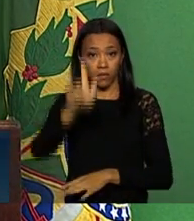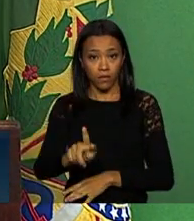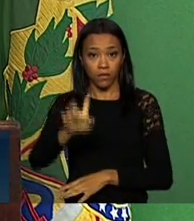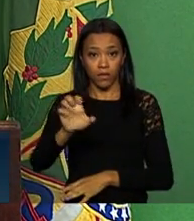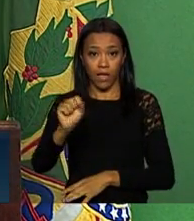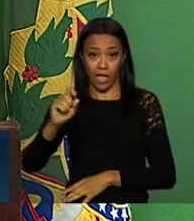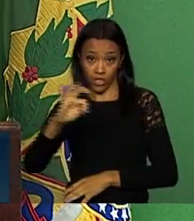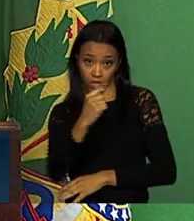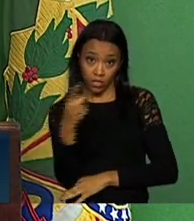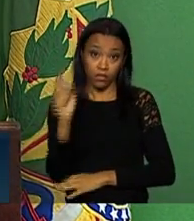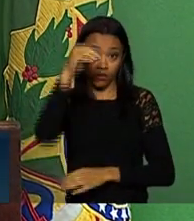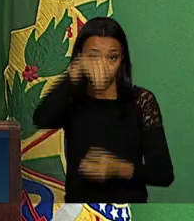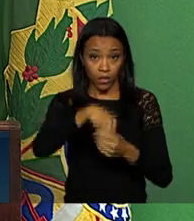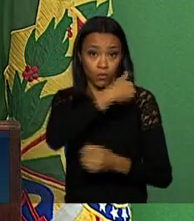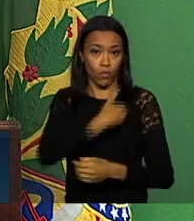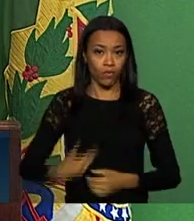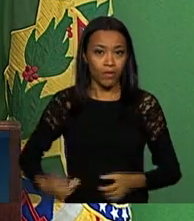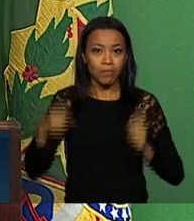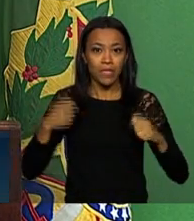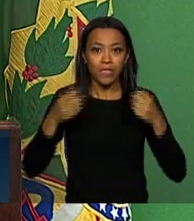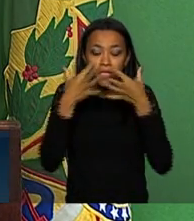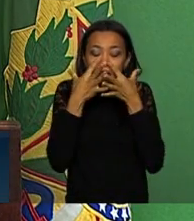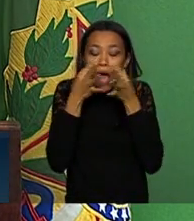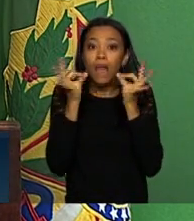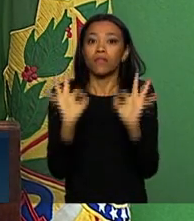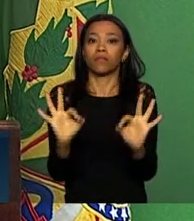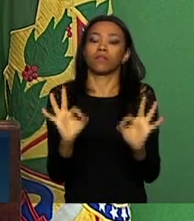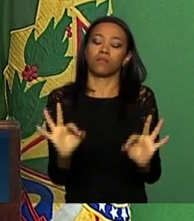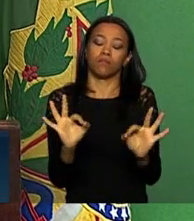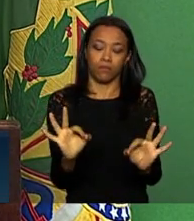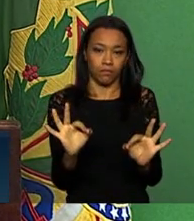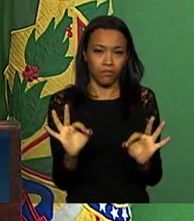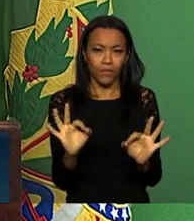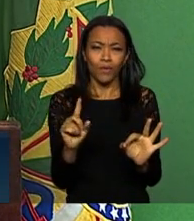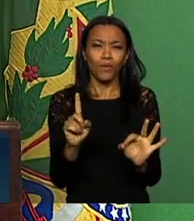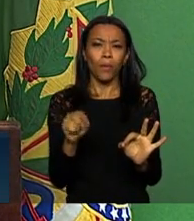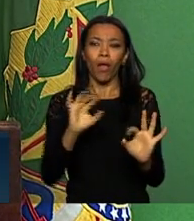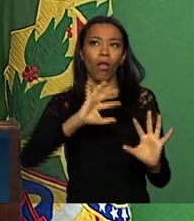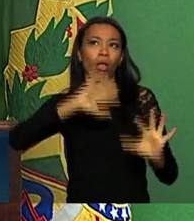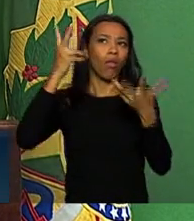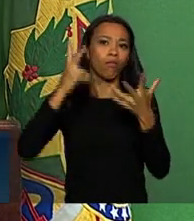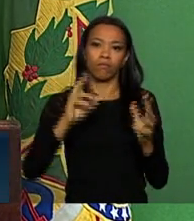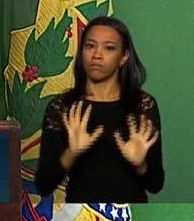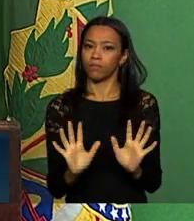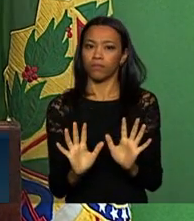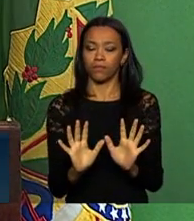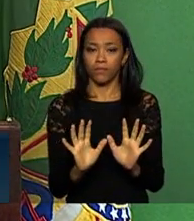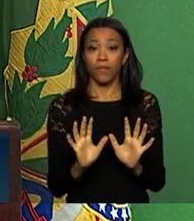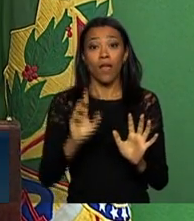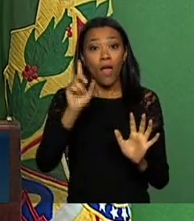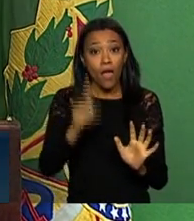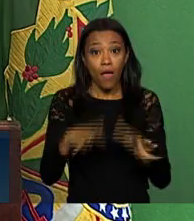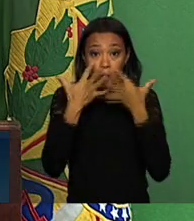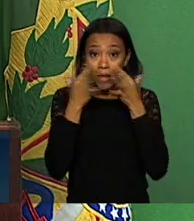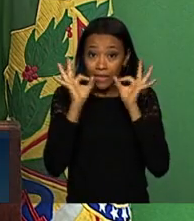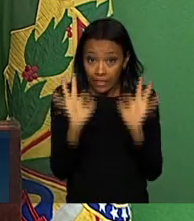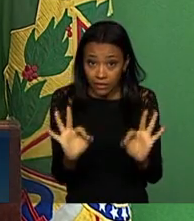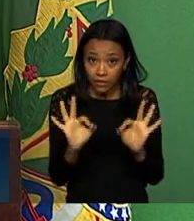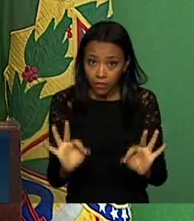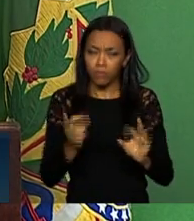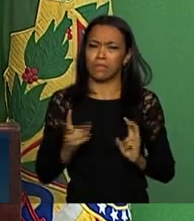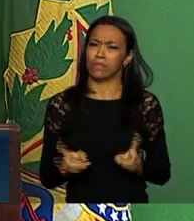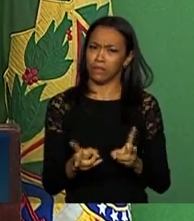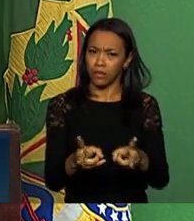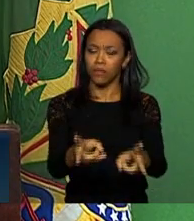pública ela requer uma atenção que não é eventual é uma atenção que tem de ser